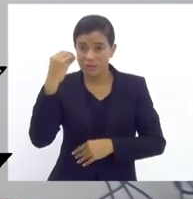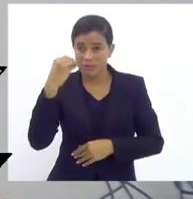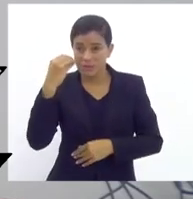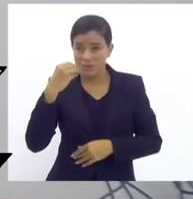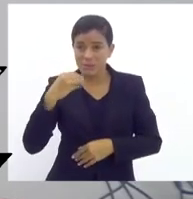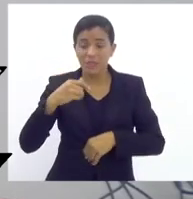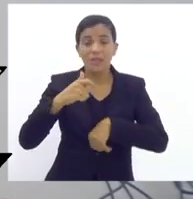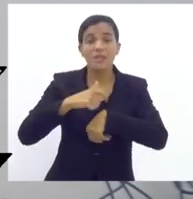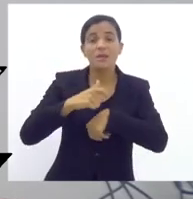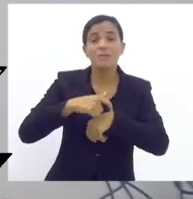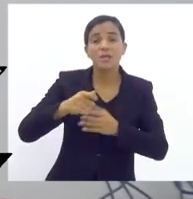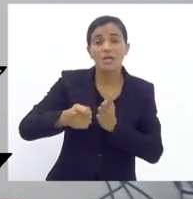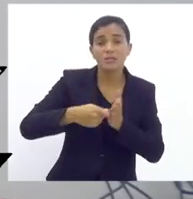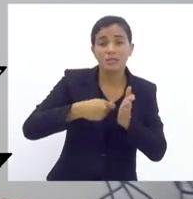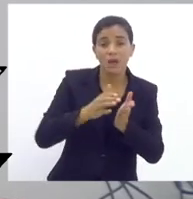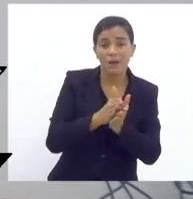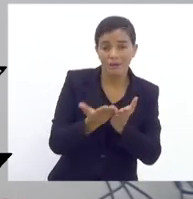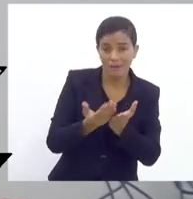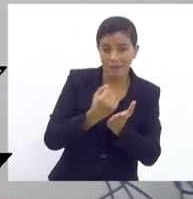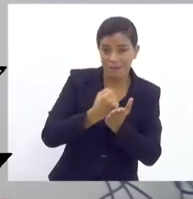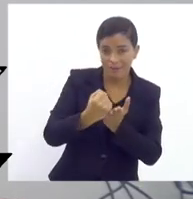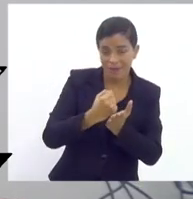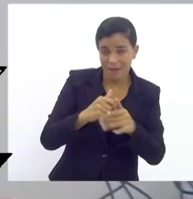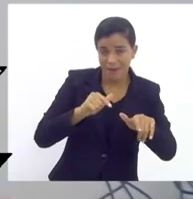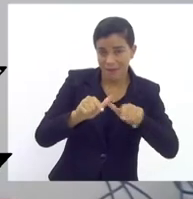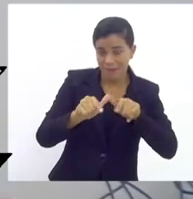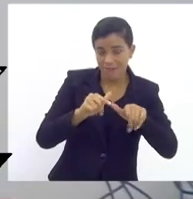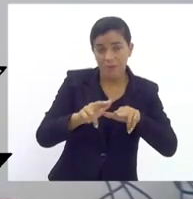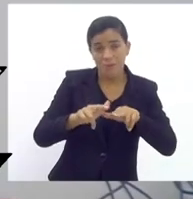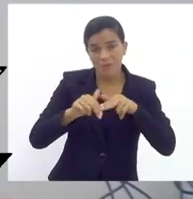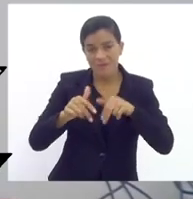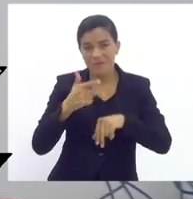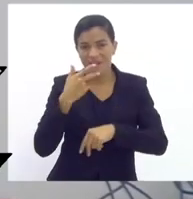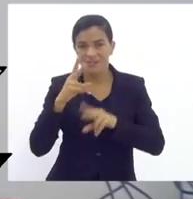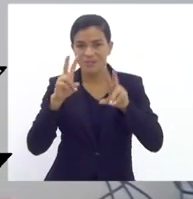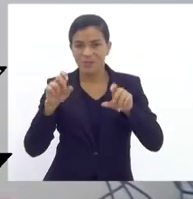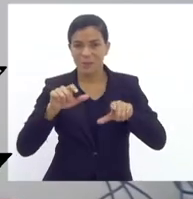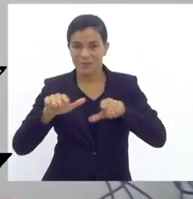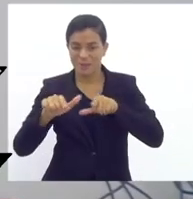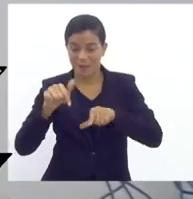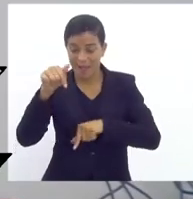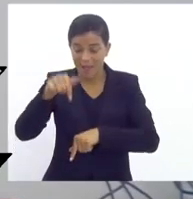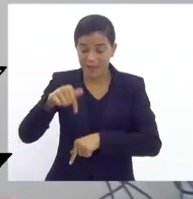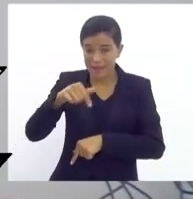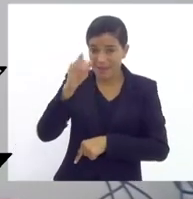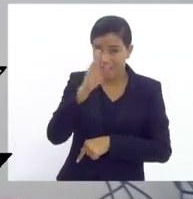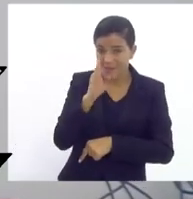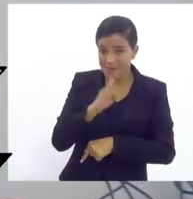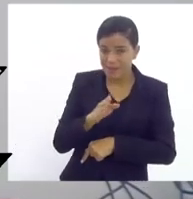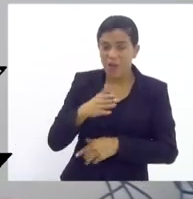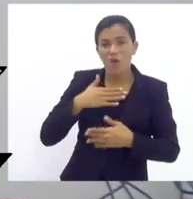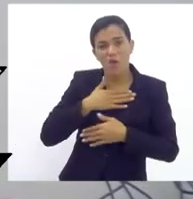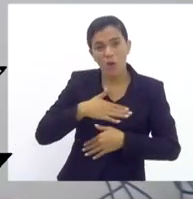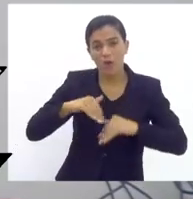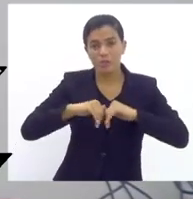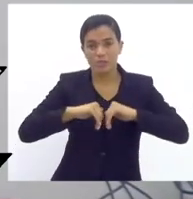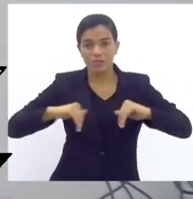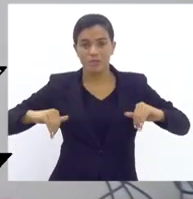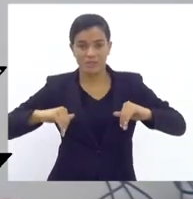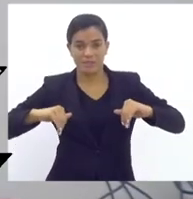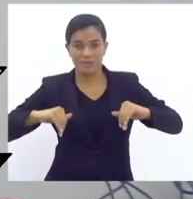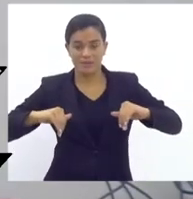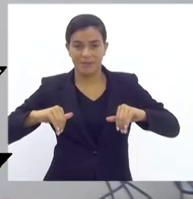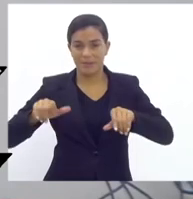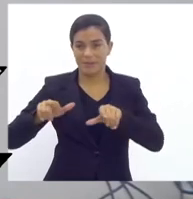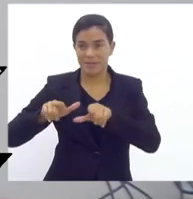desse não uma carteira do trabalho por isso quando a gente fala do trabalho aqui eu gosto de separar o trabalho